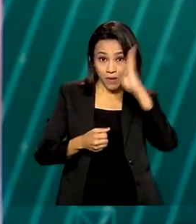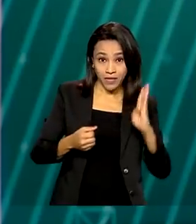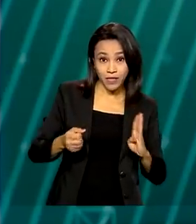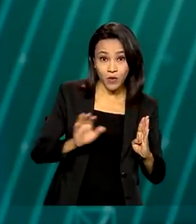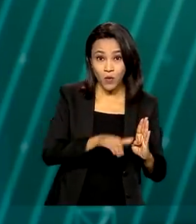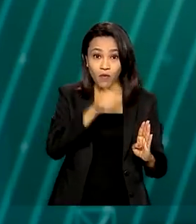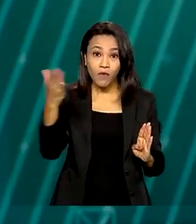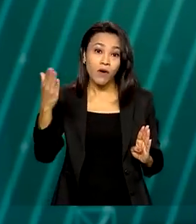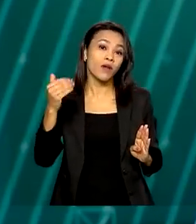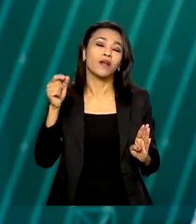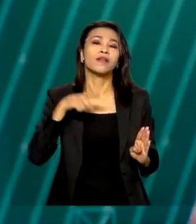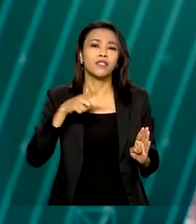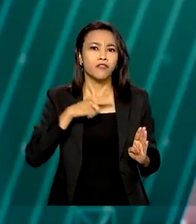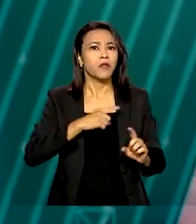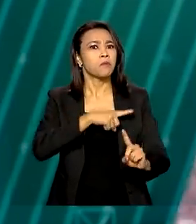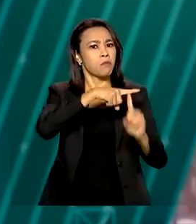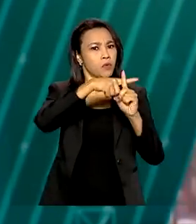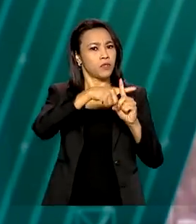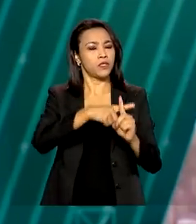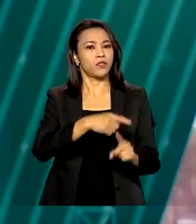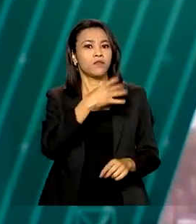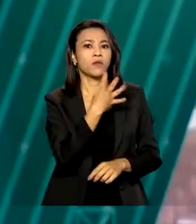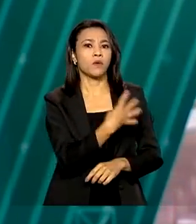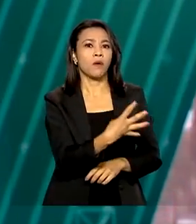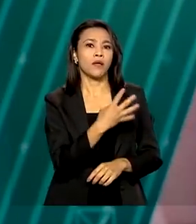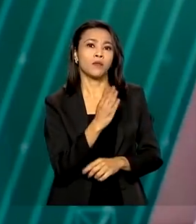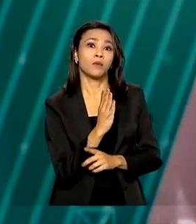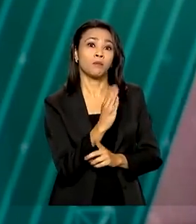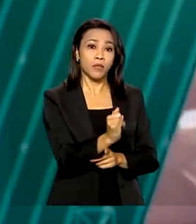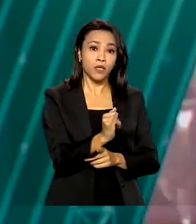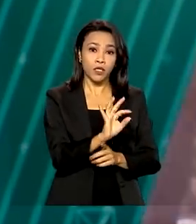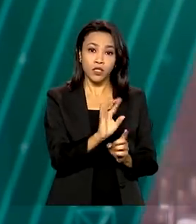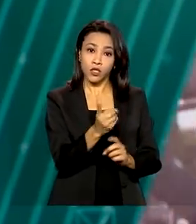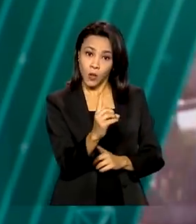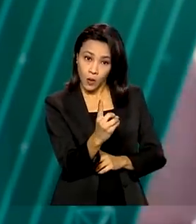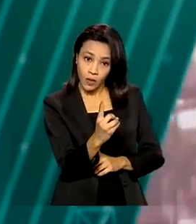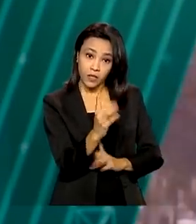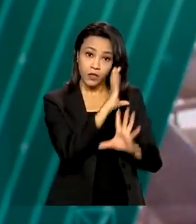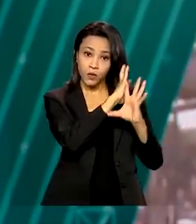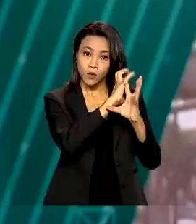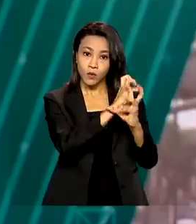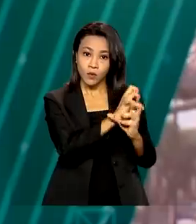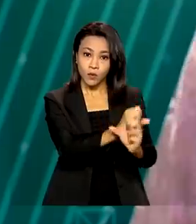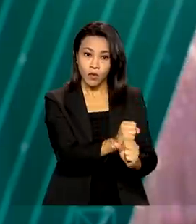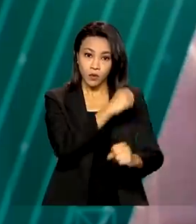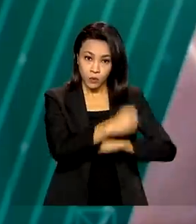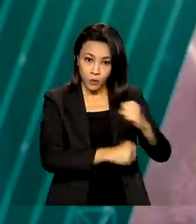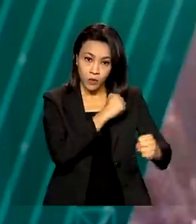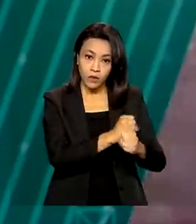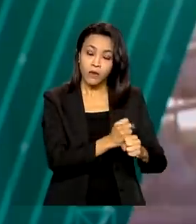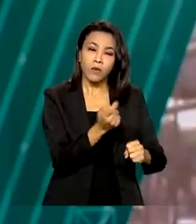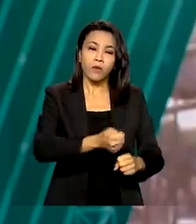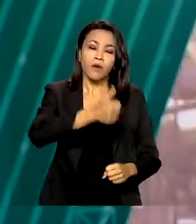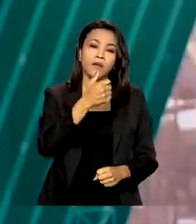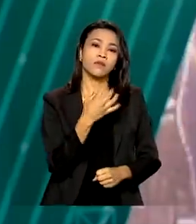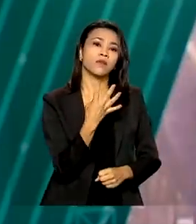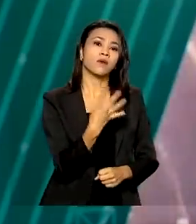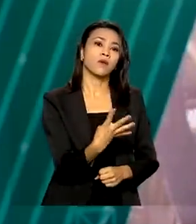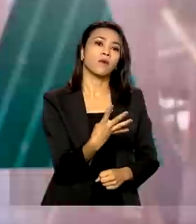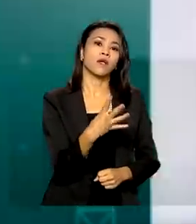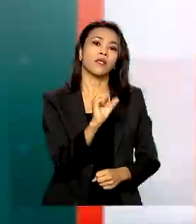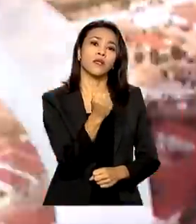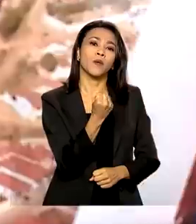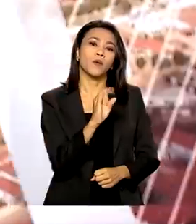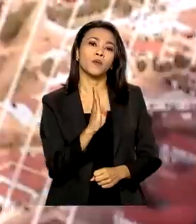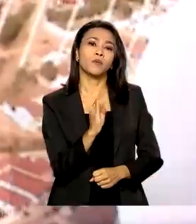positivo em setembro, de 4 bilhões de dólares, e no acumulado do ano, de quase 48 bilhões de dólares.